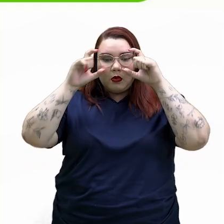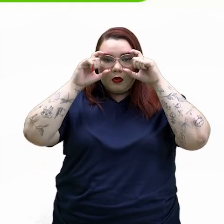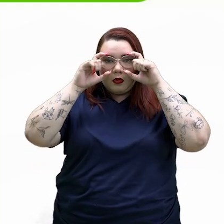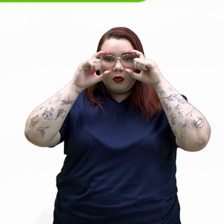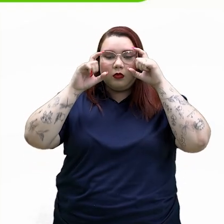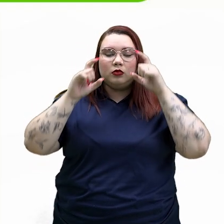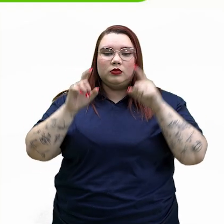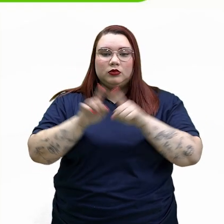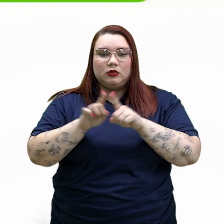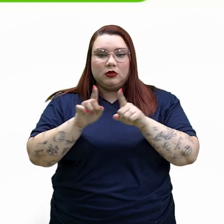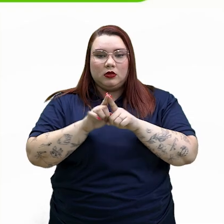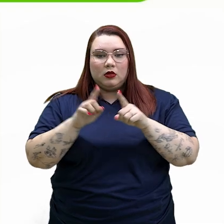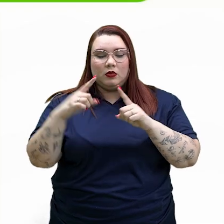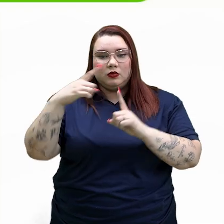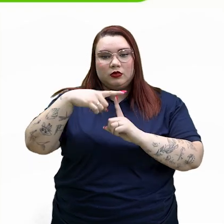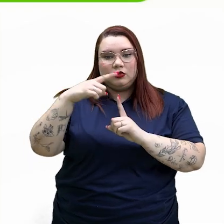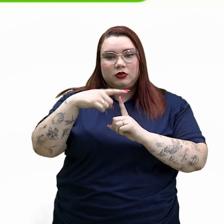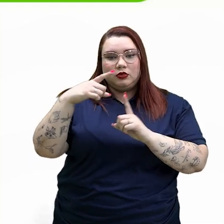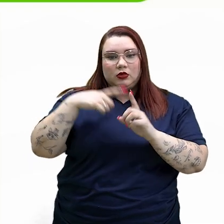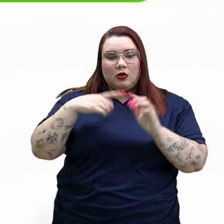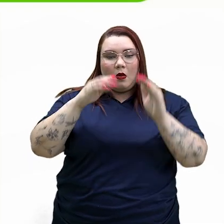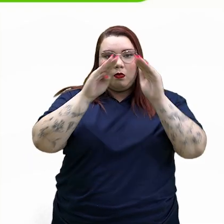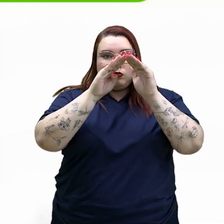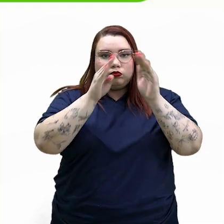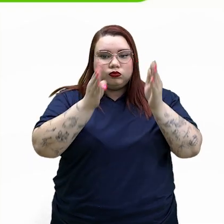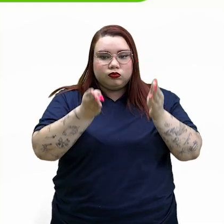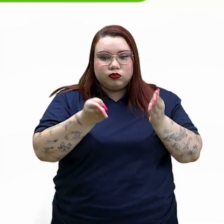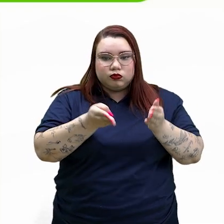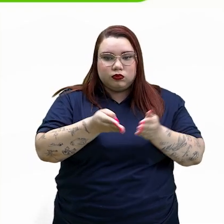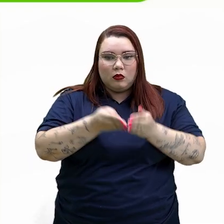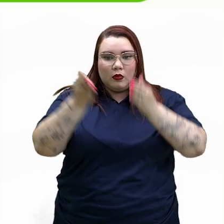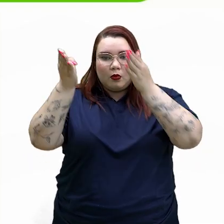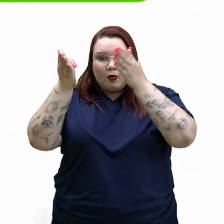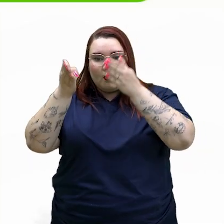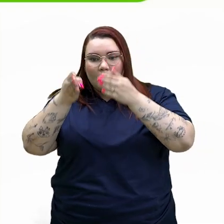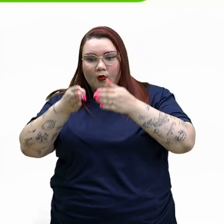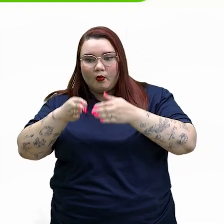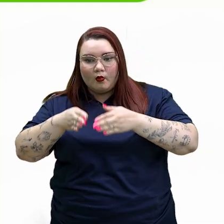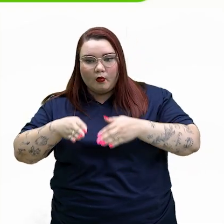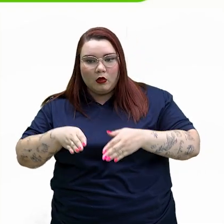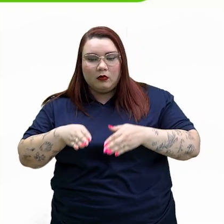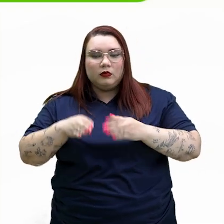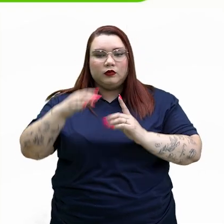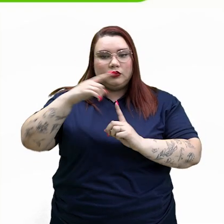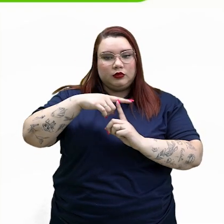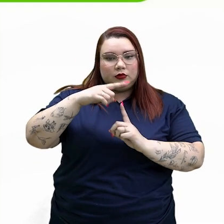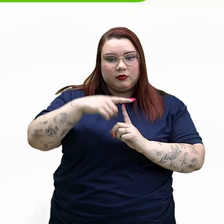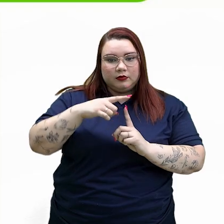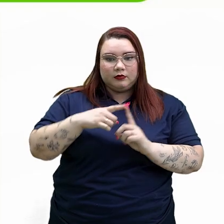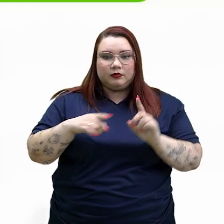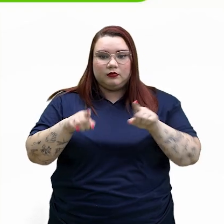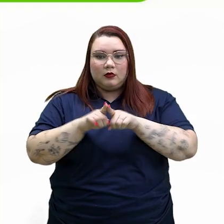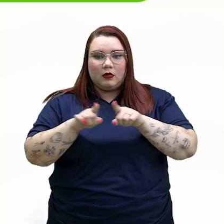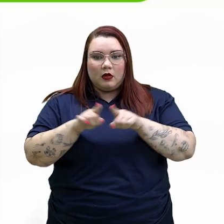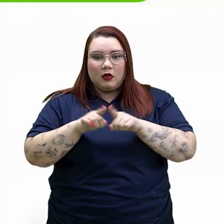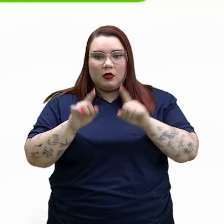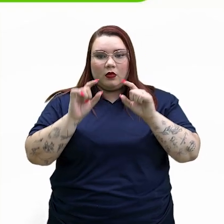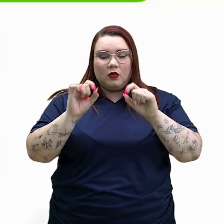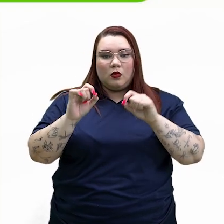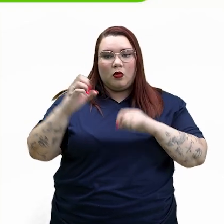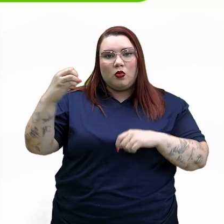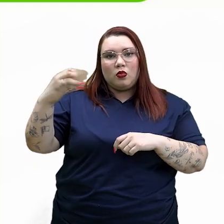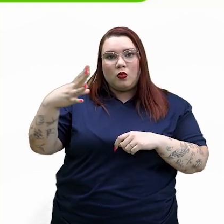uma lente convexa e convergente, a lente côncava e divergente. Temos aqui o feixe